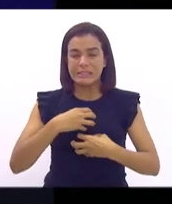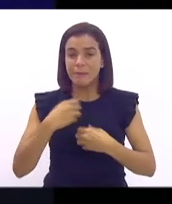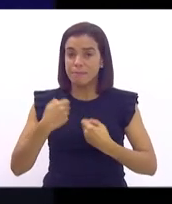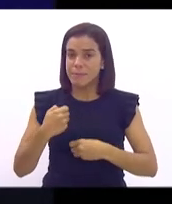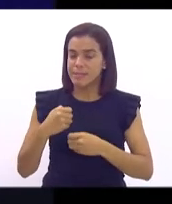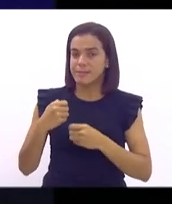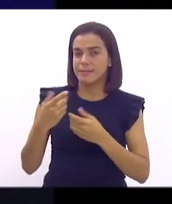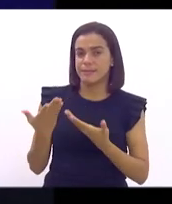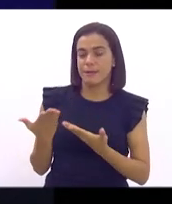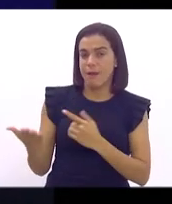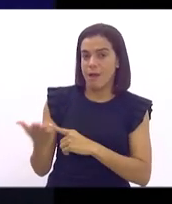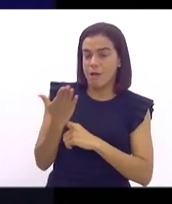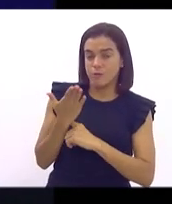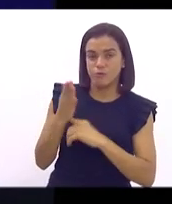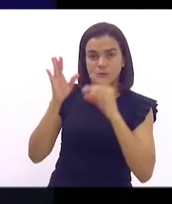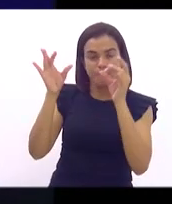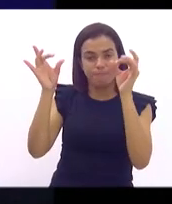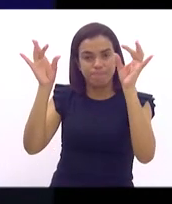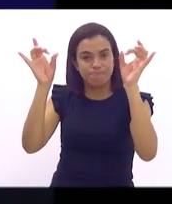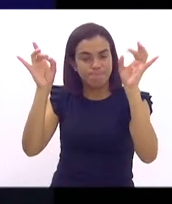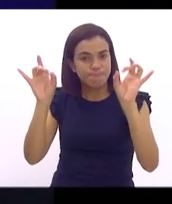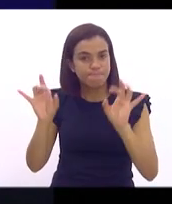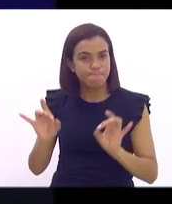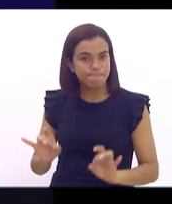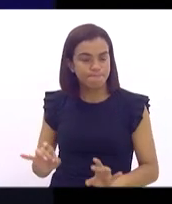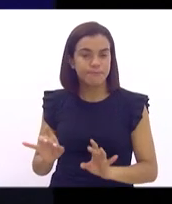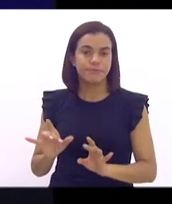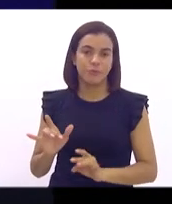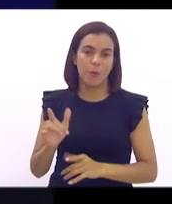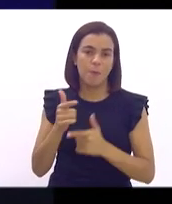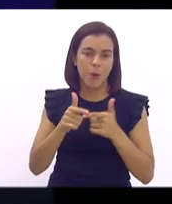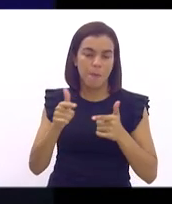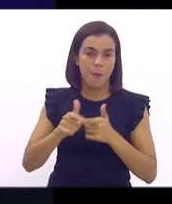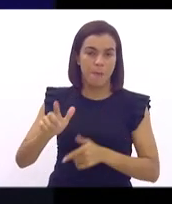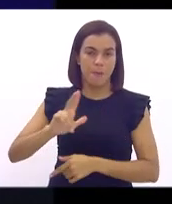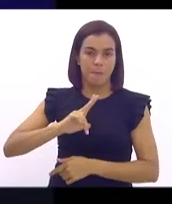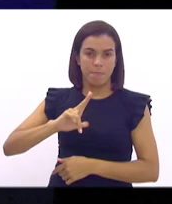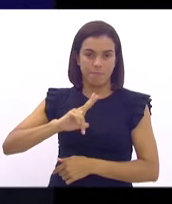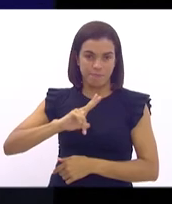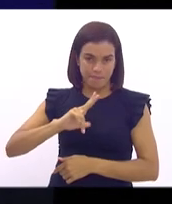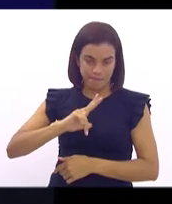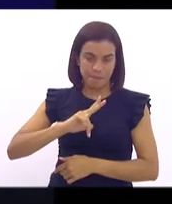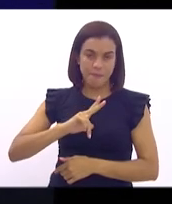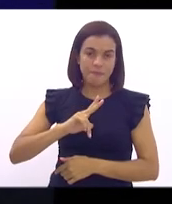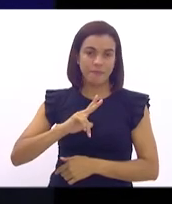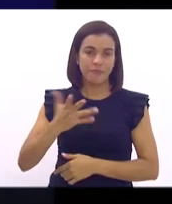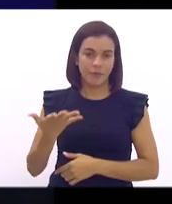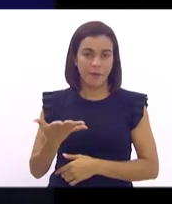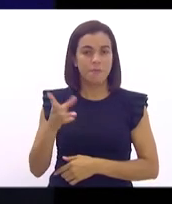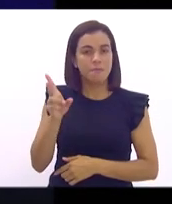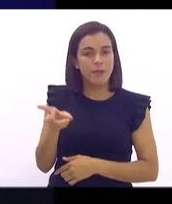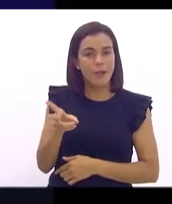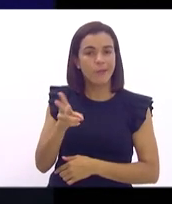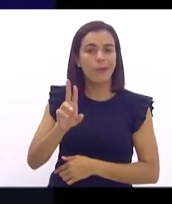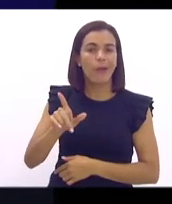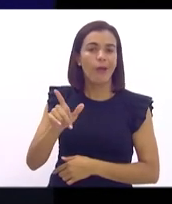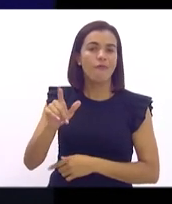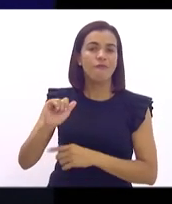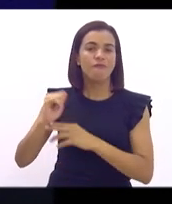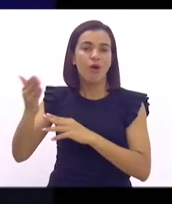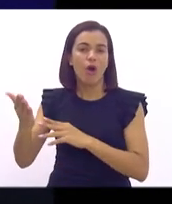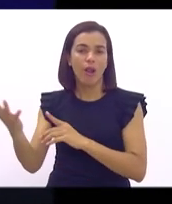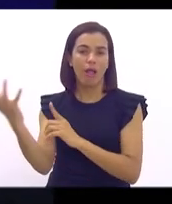especializada, a gente tem uma questão pessoal, né? Independente se aquilo foi provocado por um agente